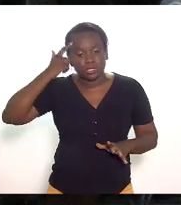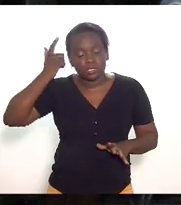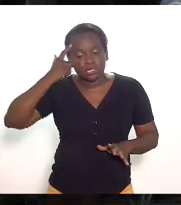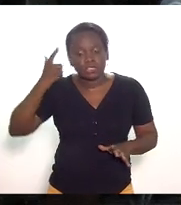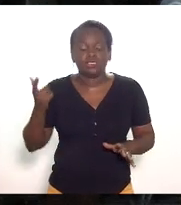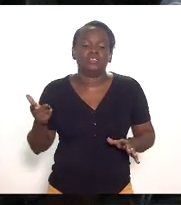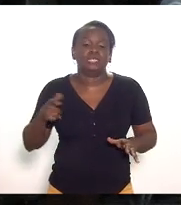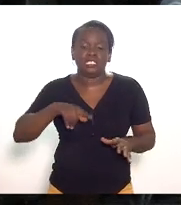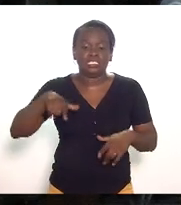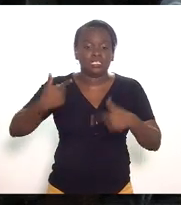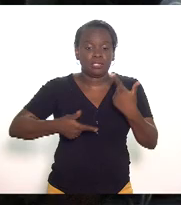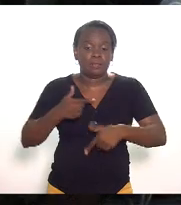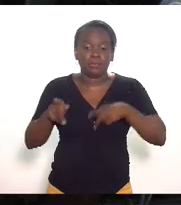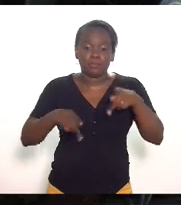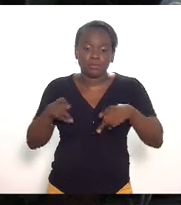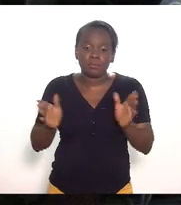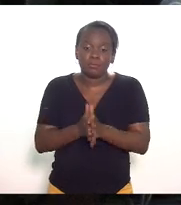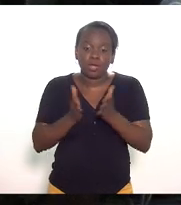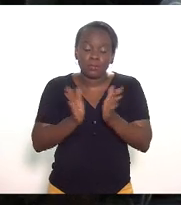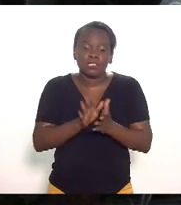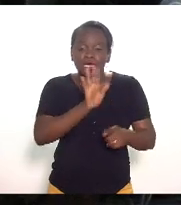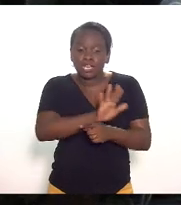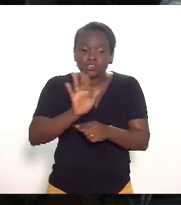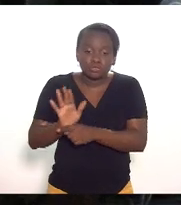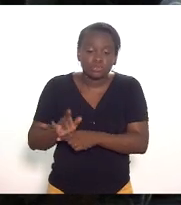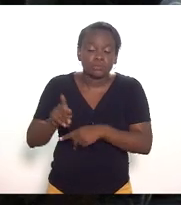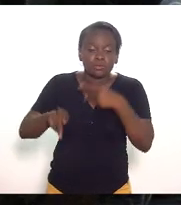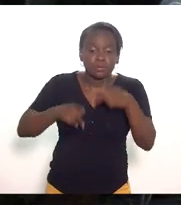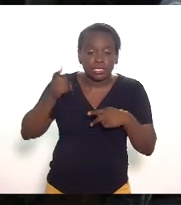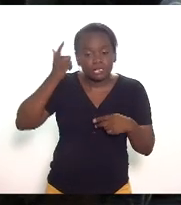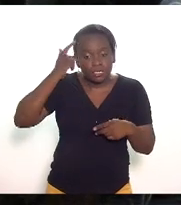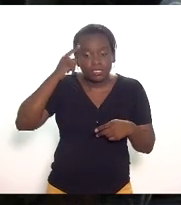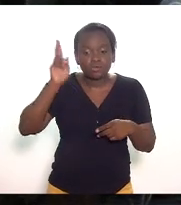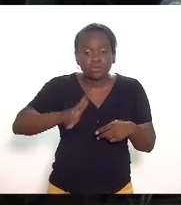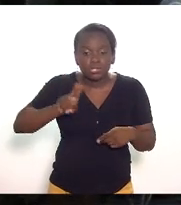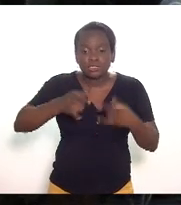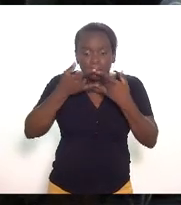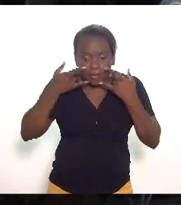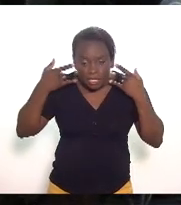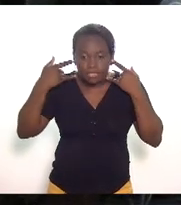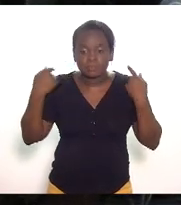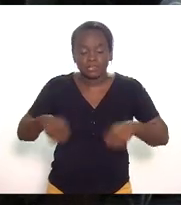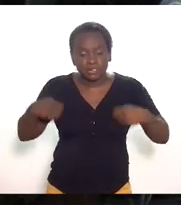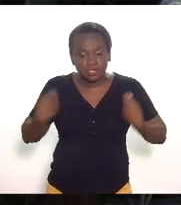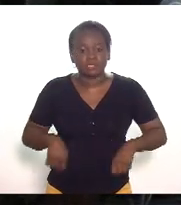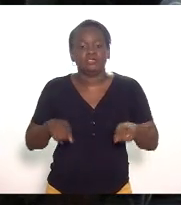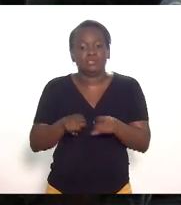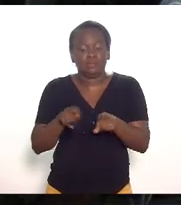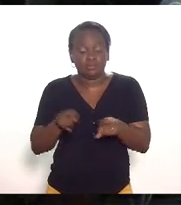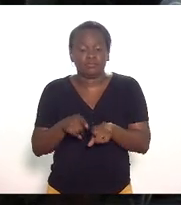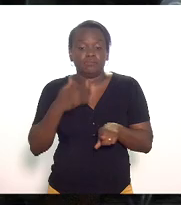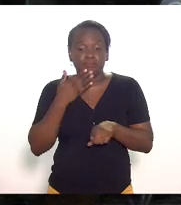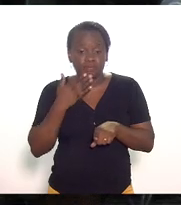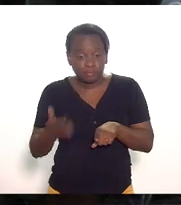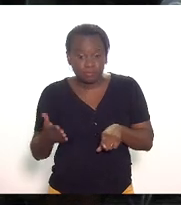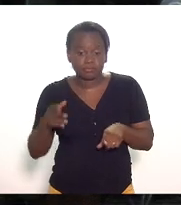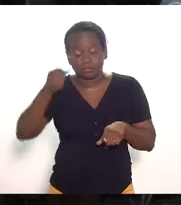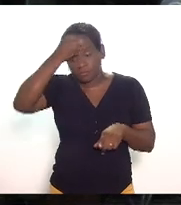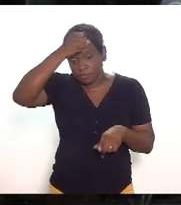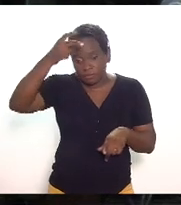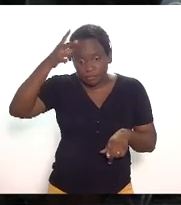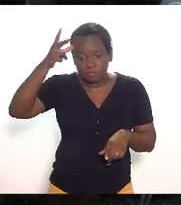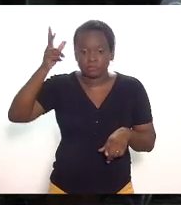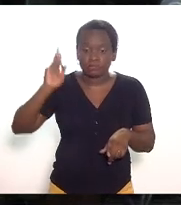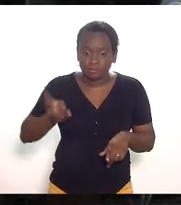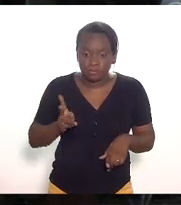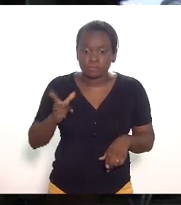conscientizando que a gente trabalha com a população pobre, conscientizando a população do uso da máscara, solicitando aí as prefeituras que ainda